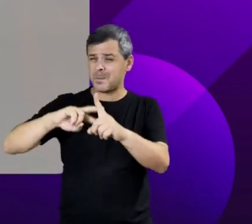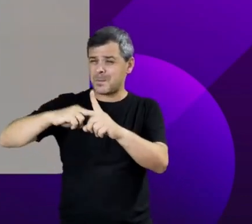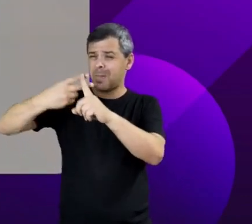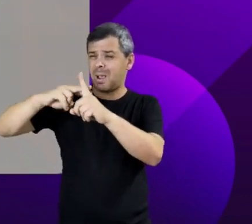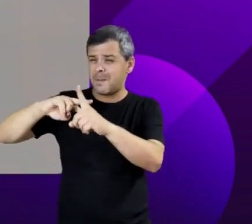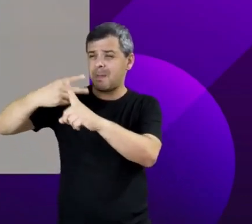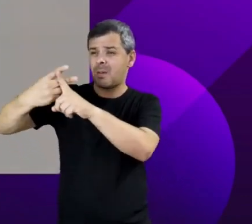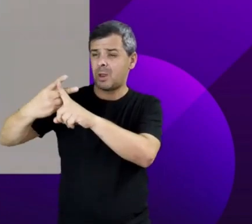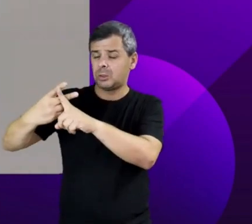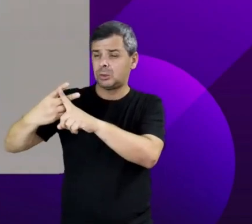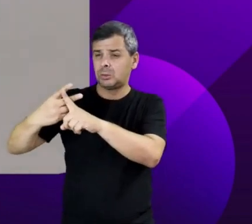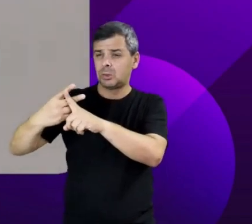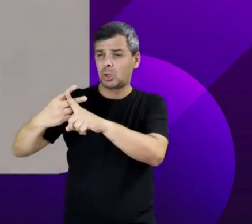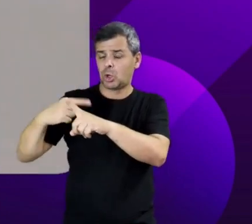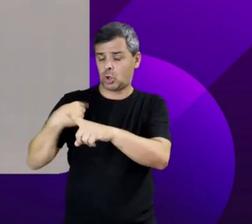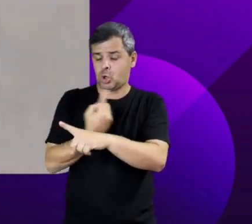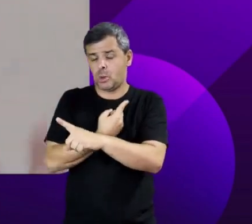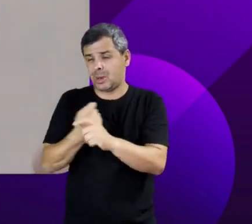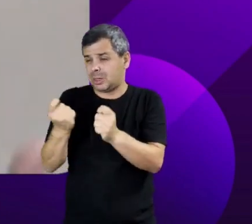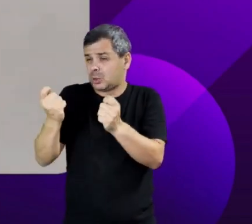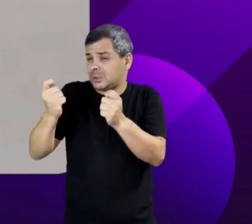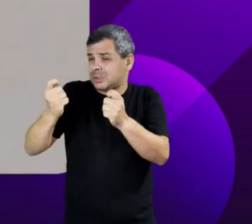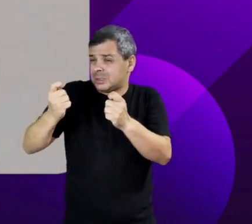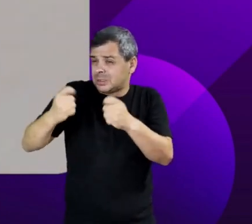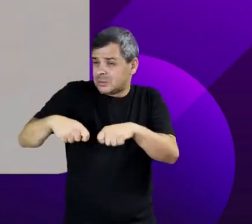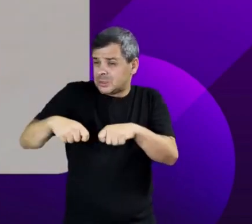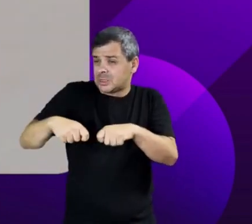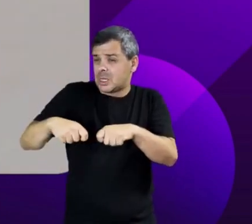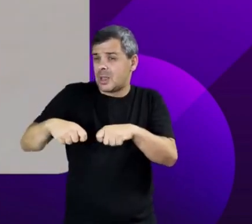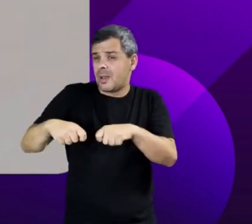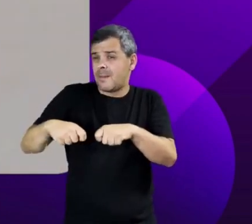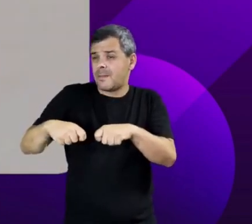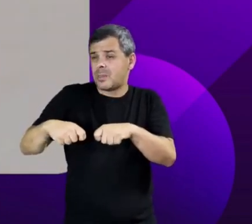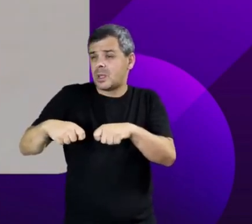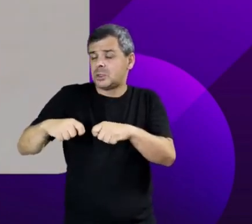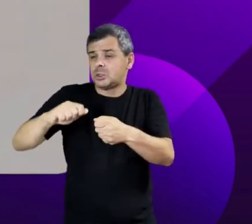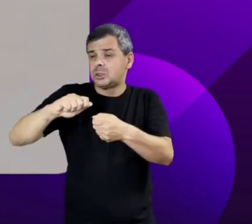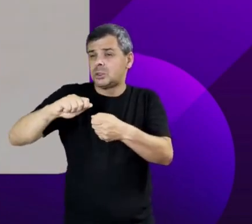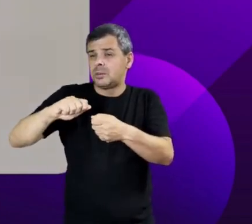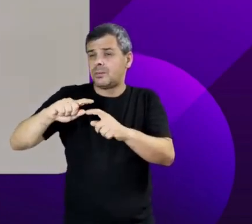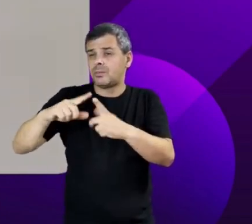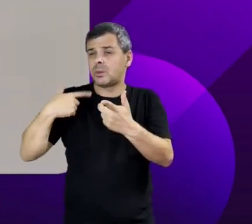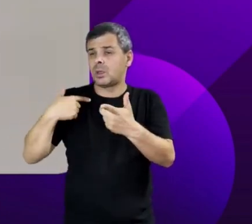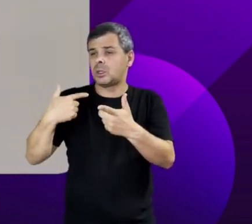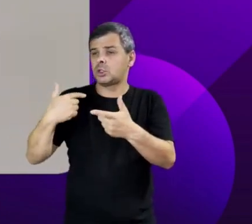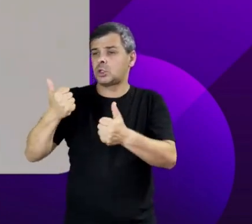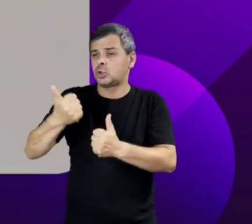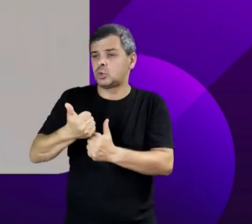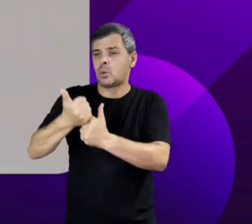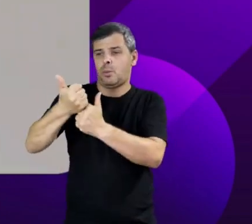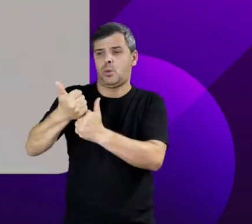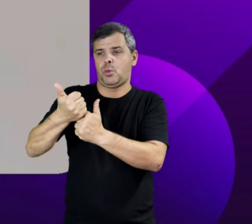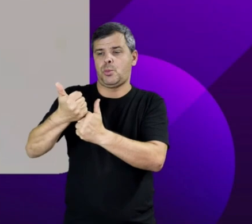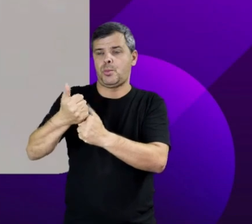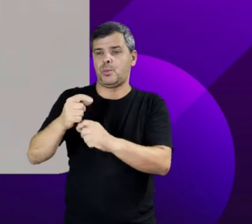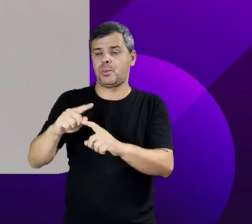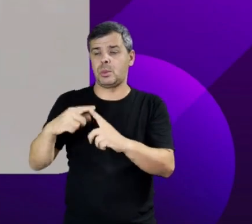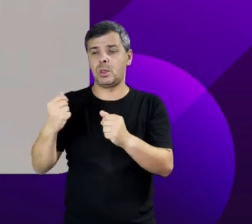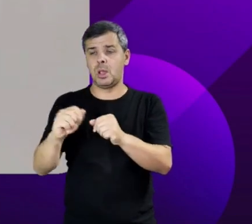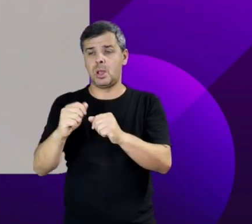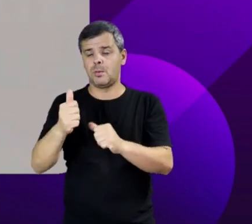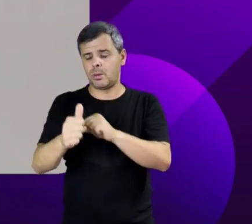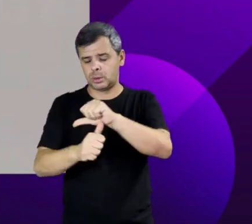temos capacidade, efetivamente, aquilo que nós chamamos de capacidade de suporte, tá? Capacidade